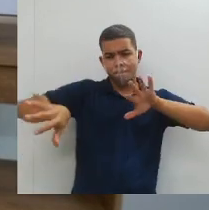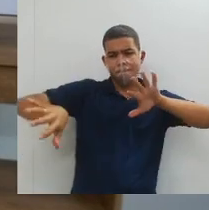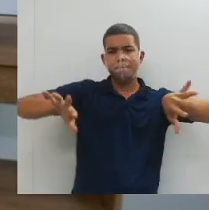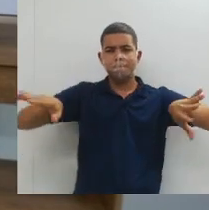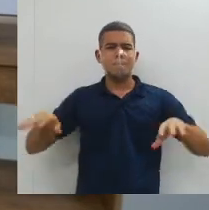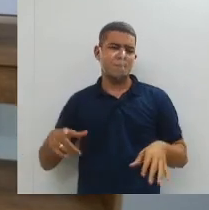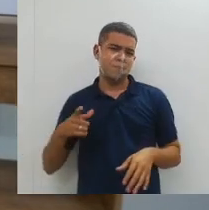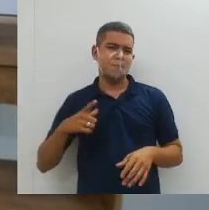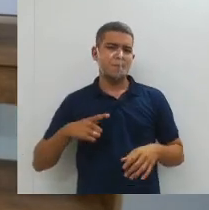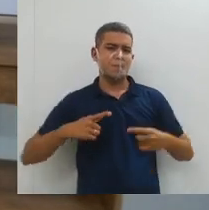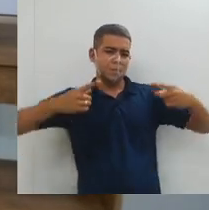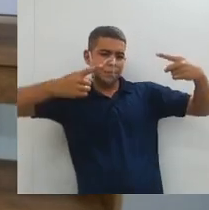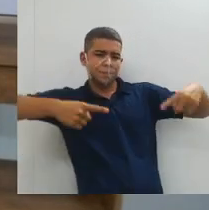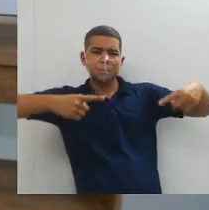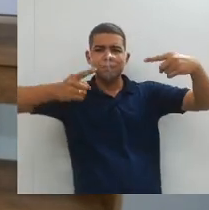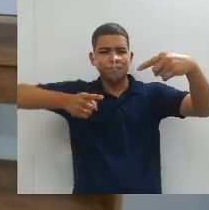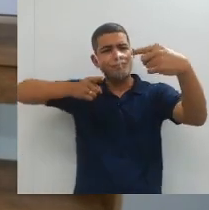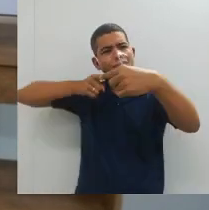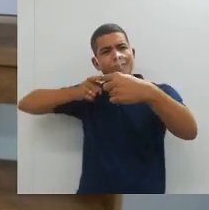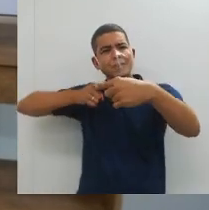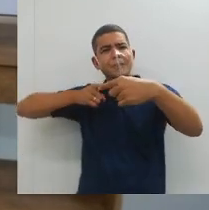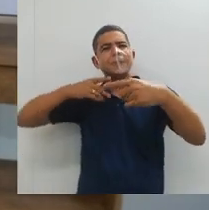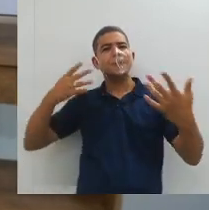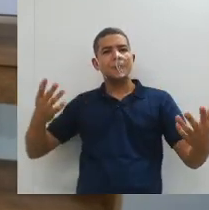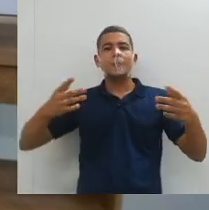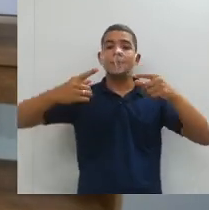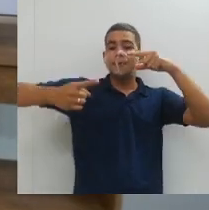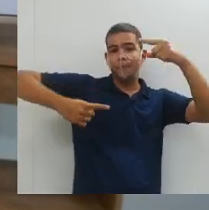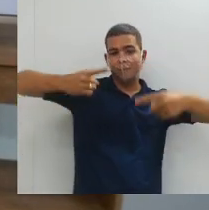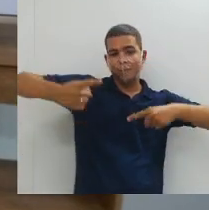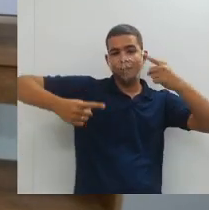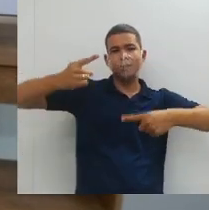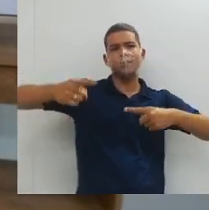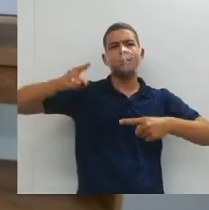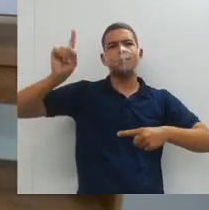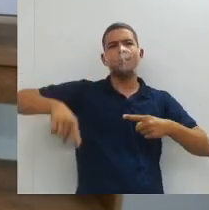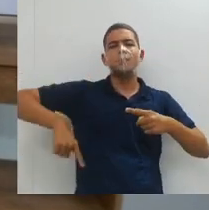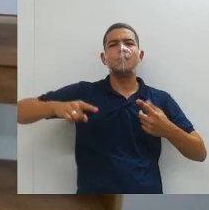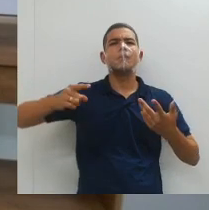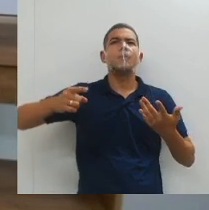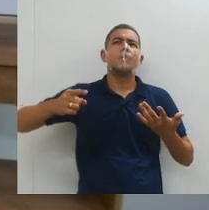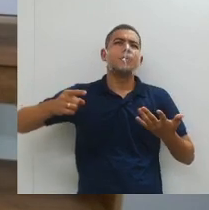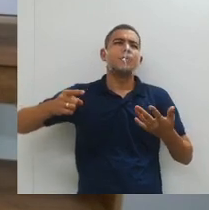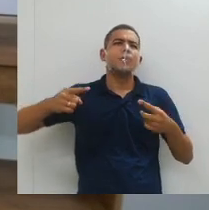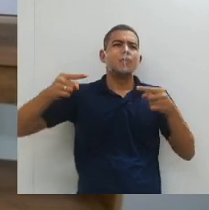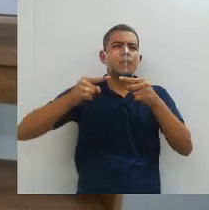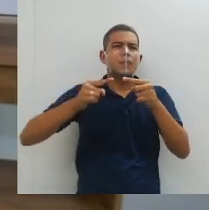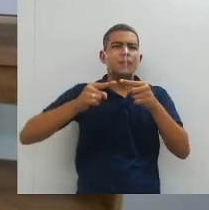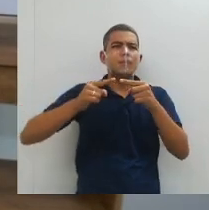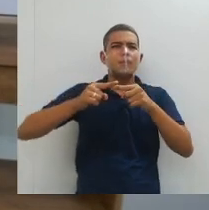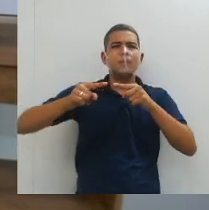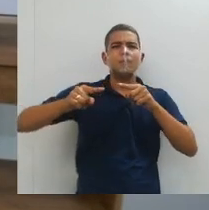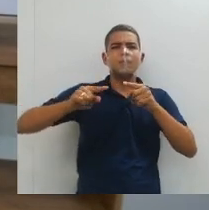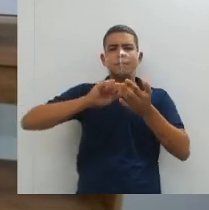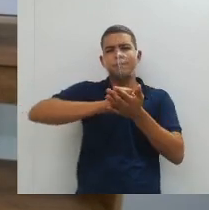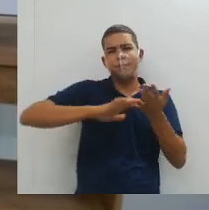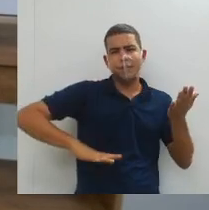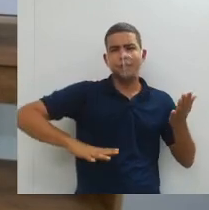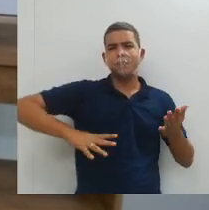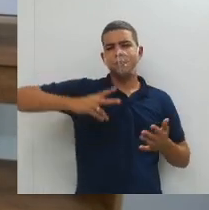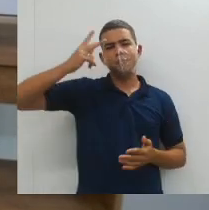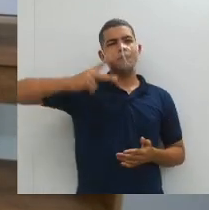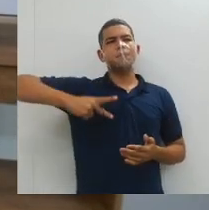opostos. Então a política, para Maquiavel, vai aparecer como uma atividade